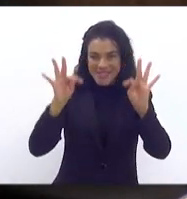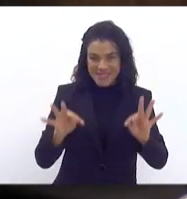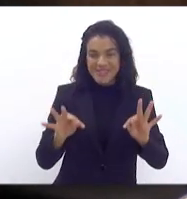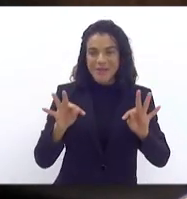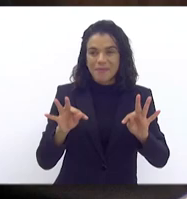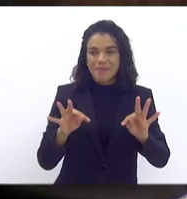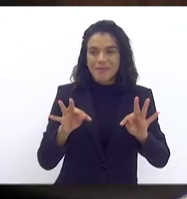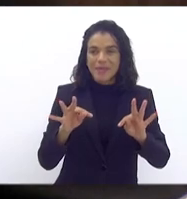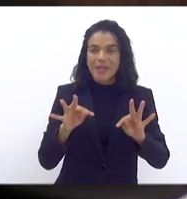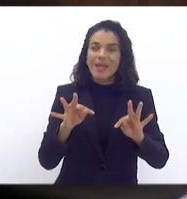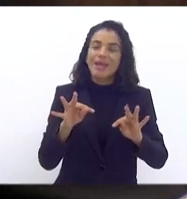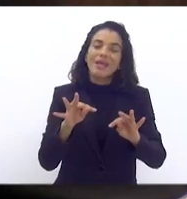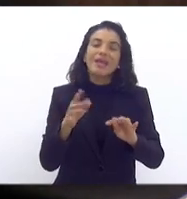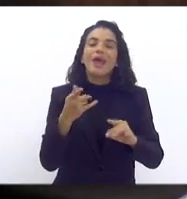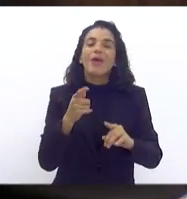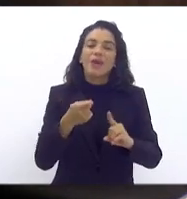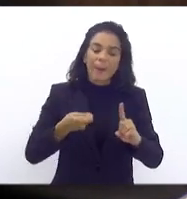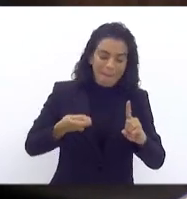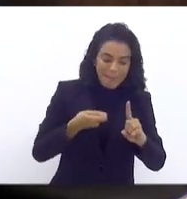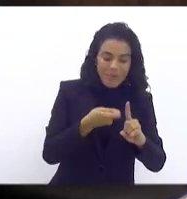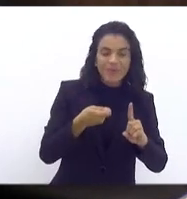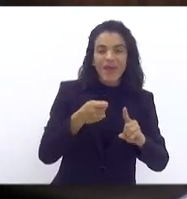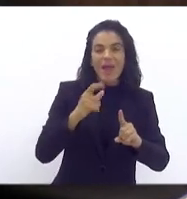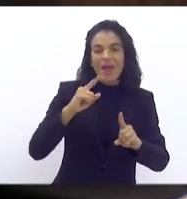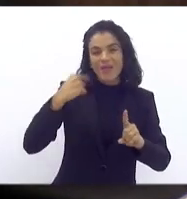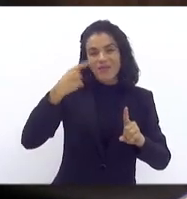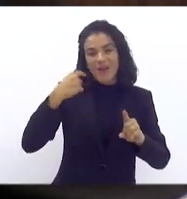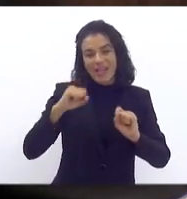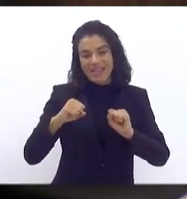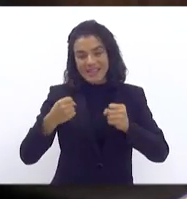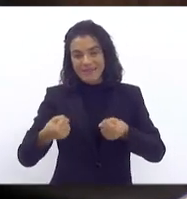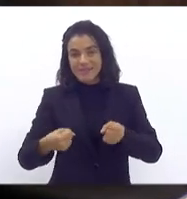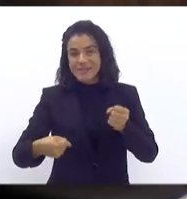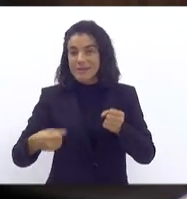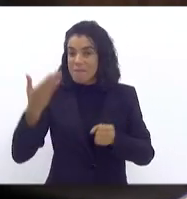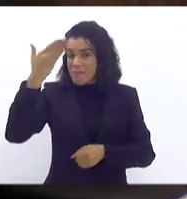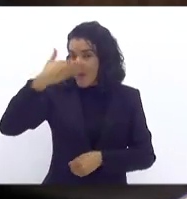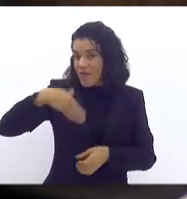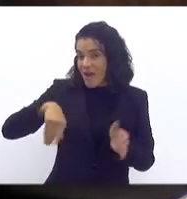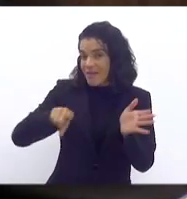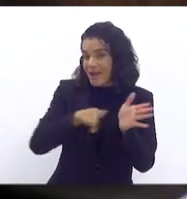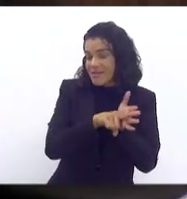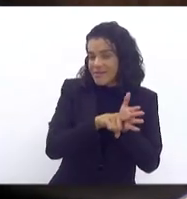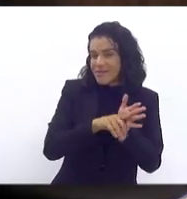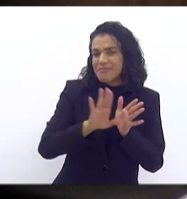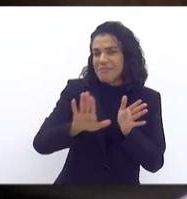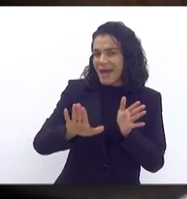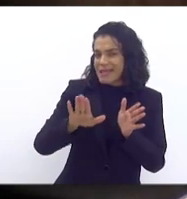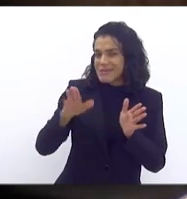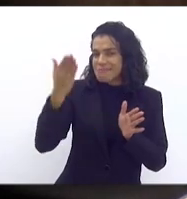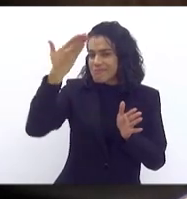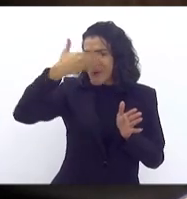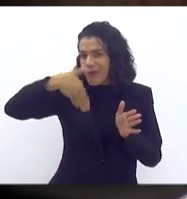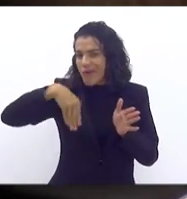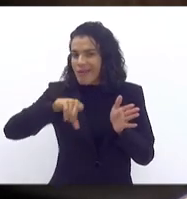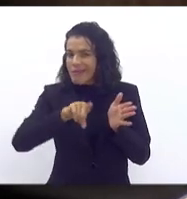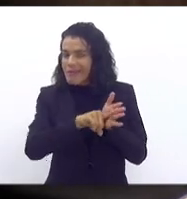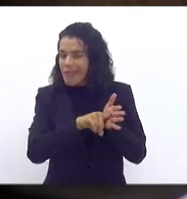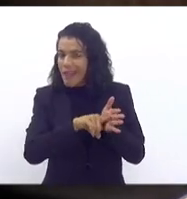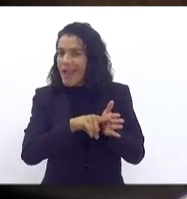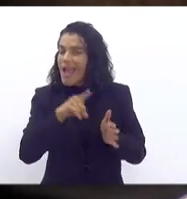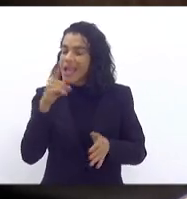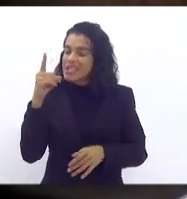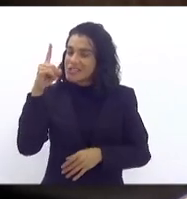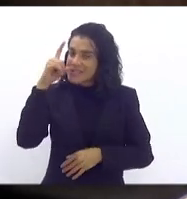impondo paraa defesa o dever de provar o negativo só que provar O negativo é uma coisa muito séria é muito difícil